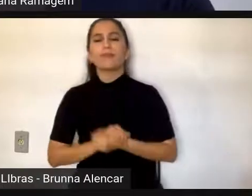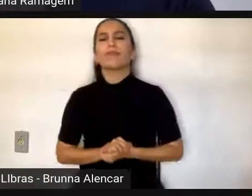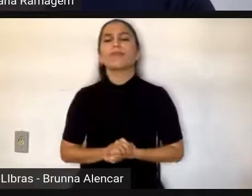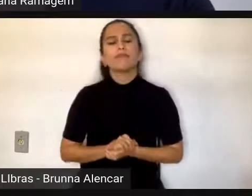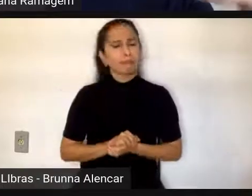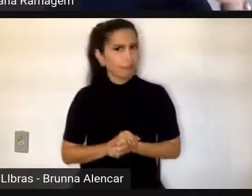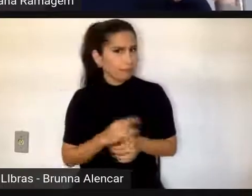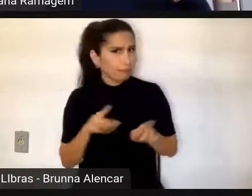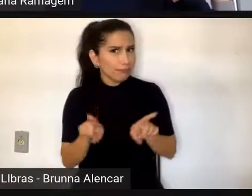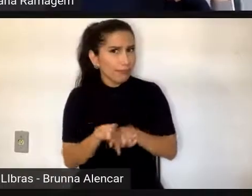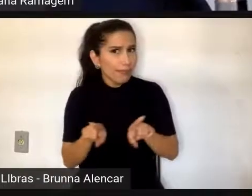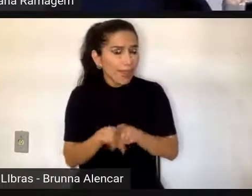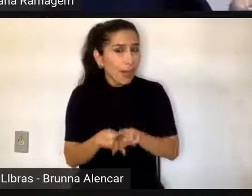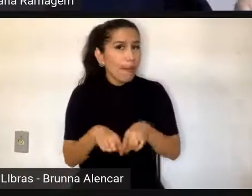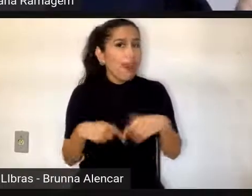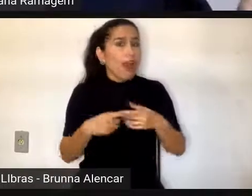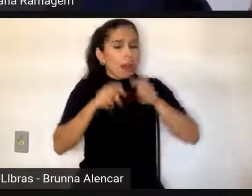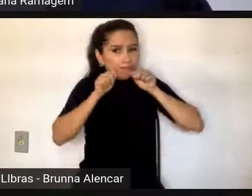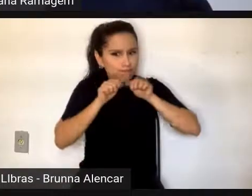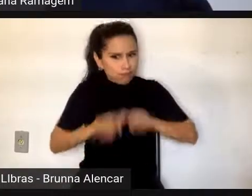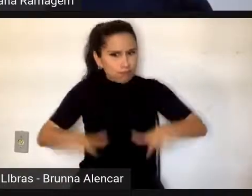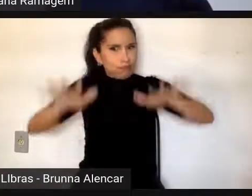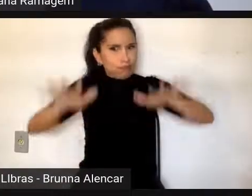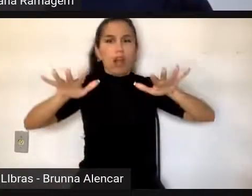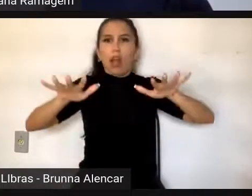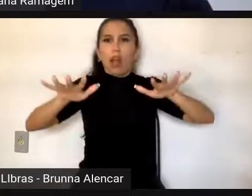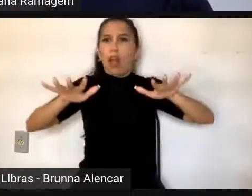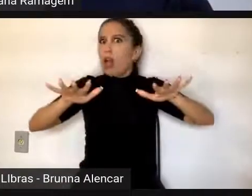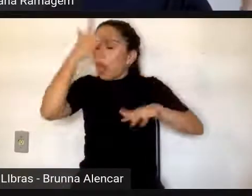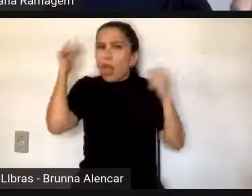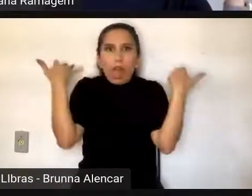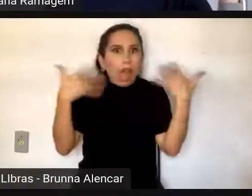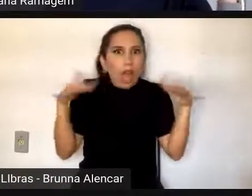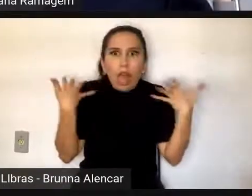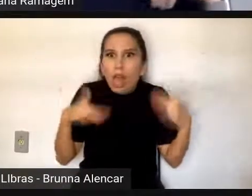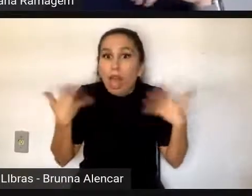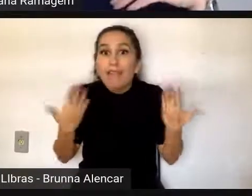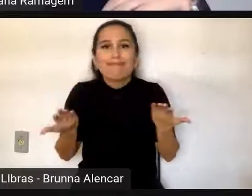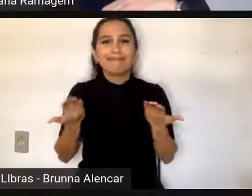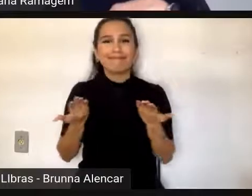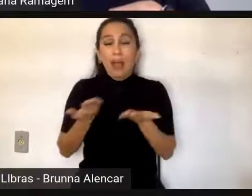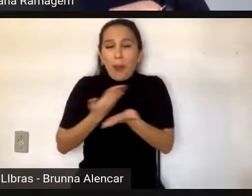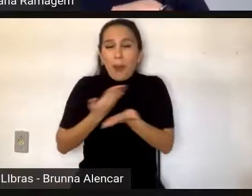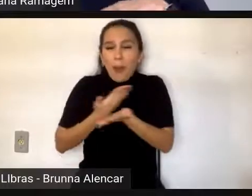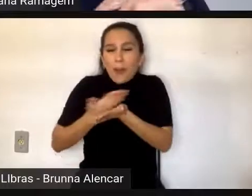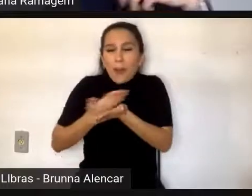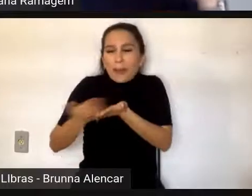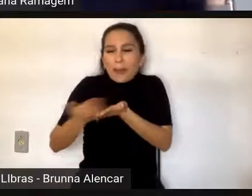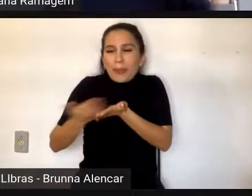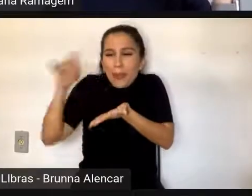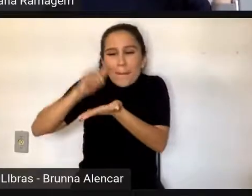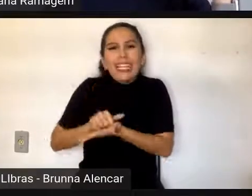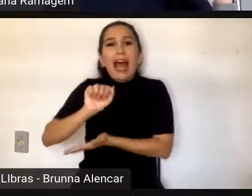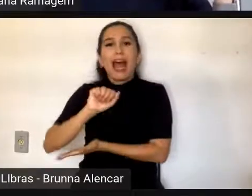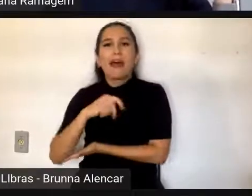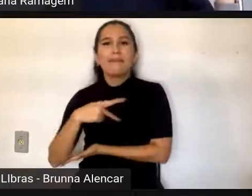né? A gente encontra facilmente aulas no YouTube, né? Desde yoga,